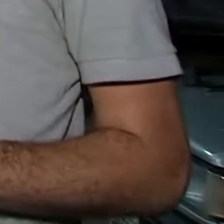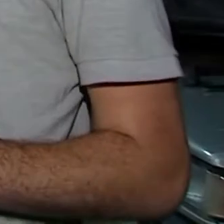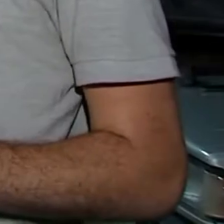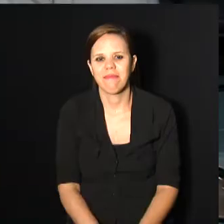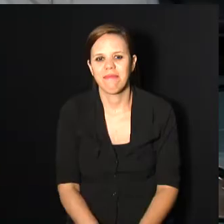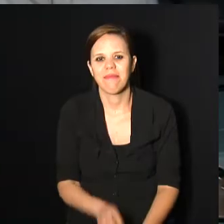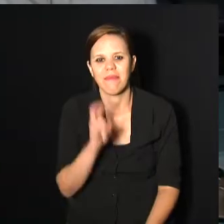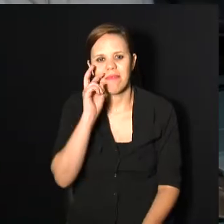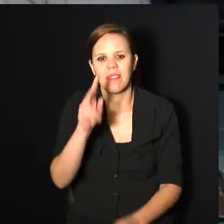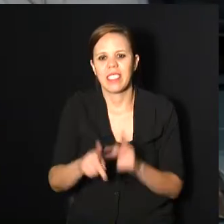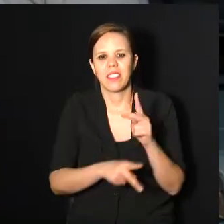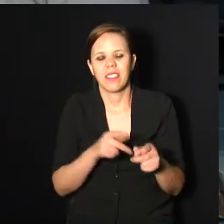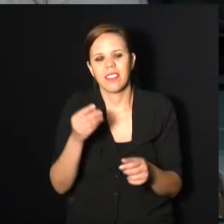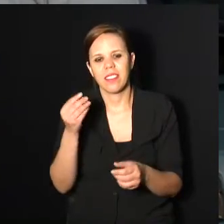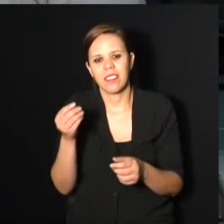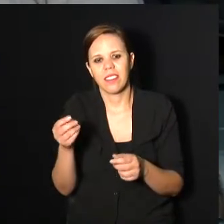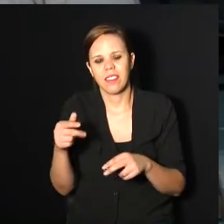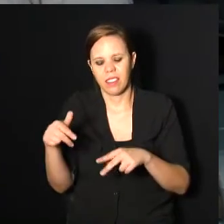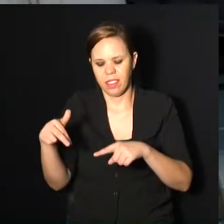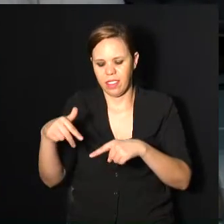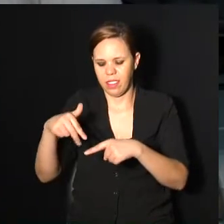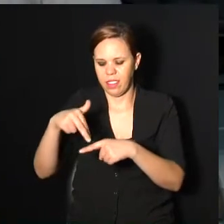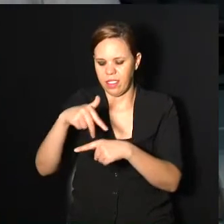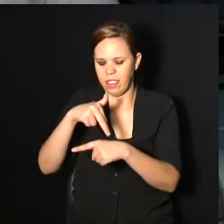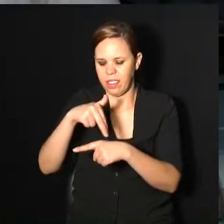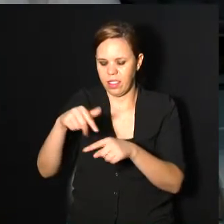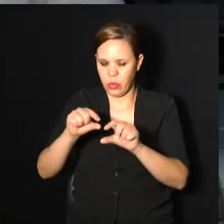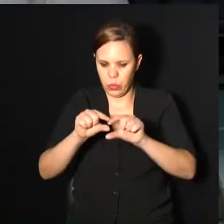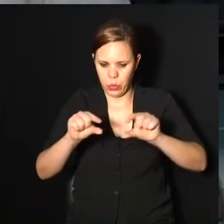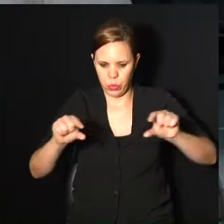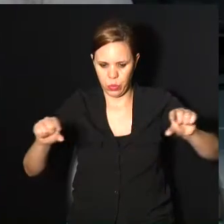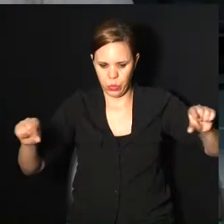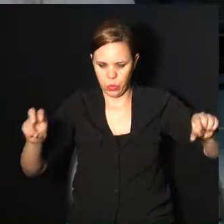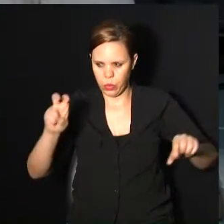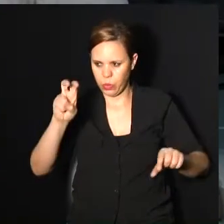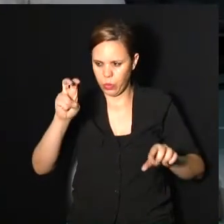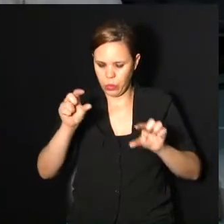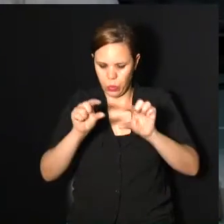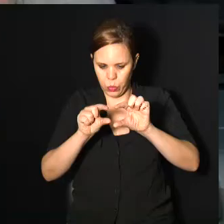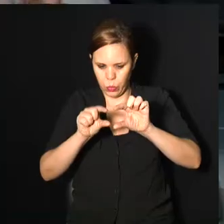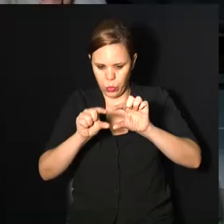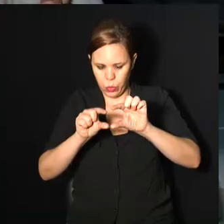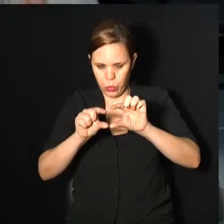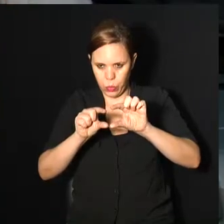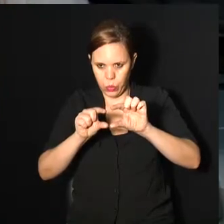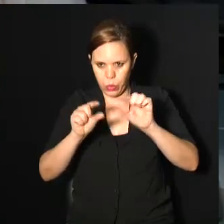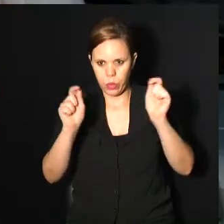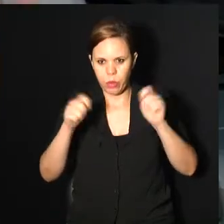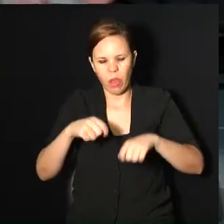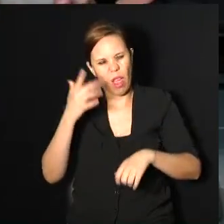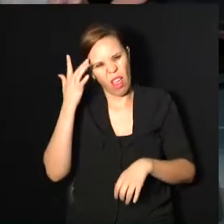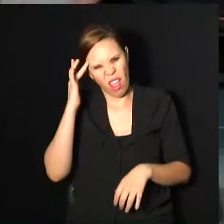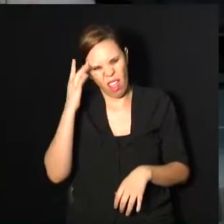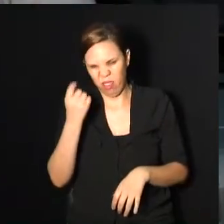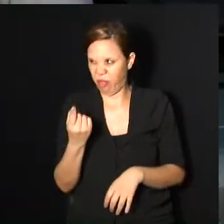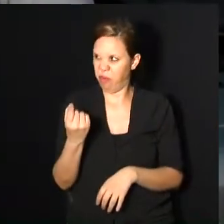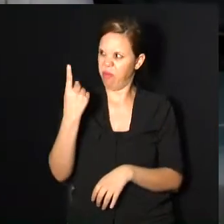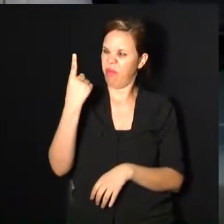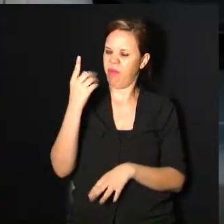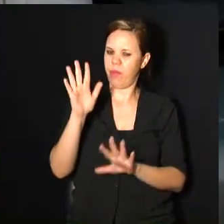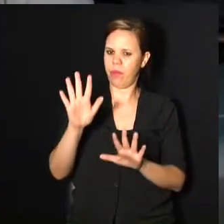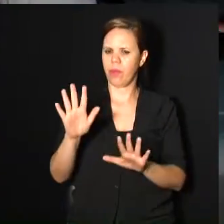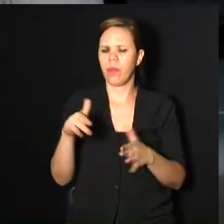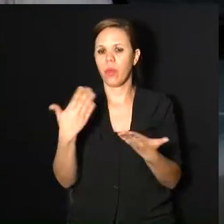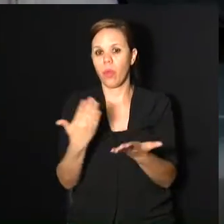Quem olha o pessoal se equilibrar numa fita de 5 centímetros de largura pode até achar que é loucura, né? Mas e